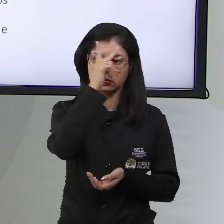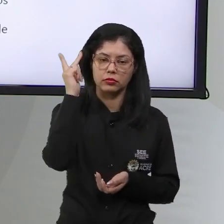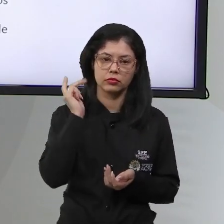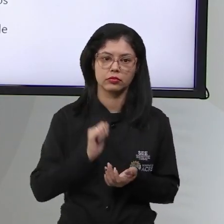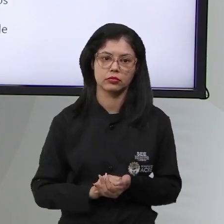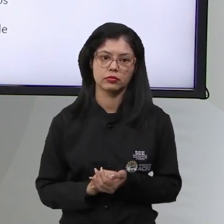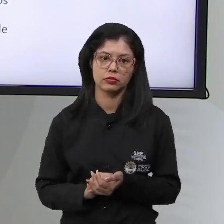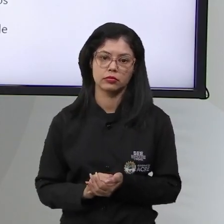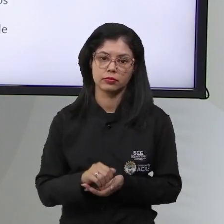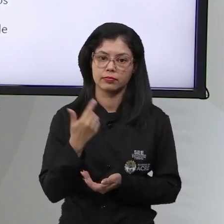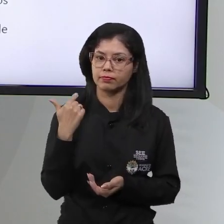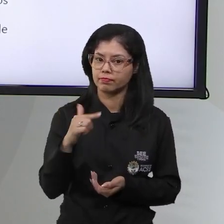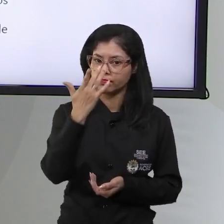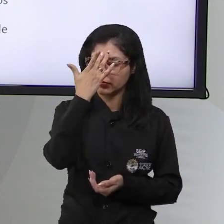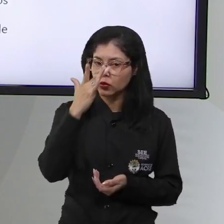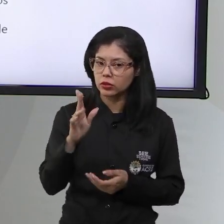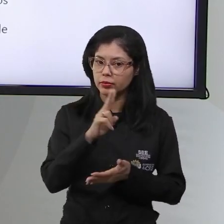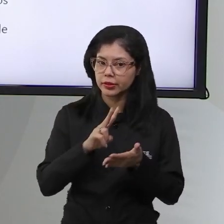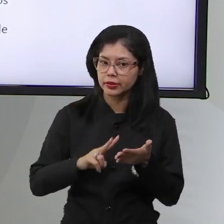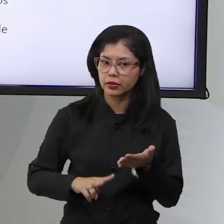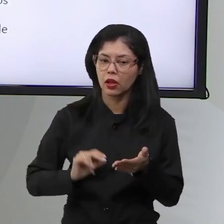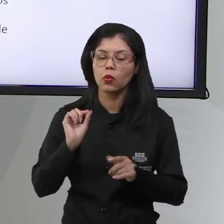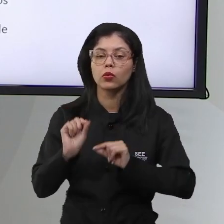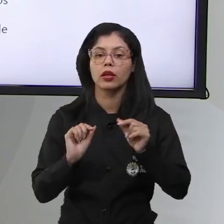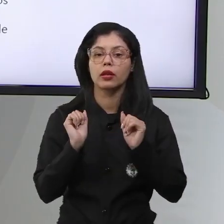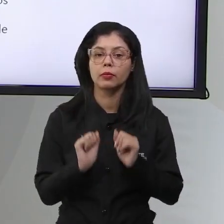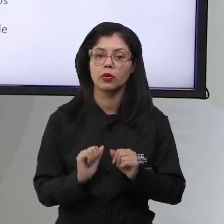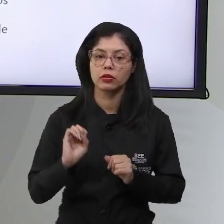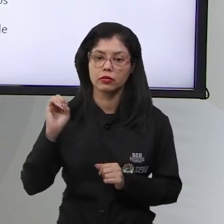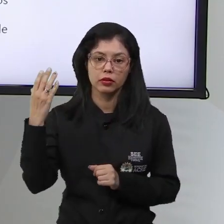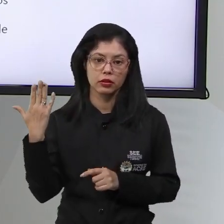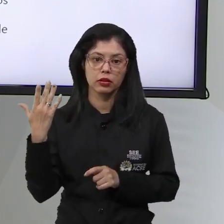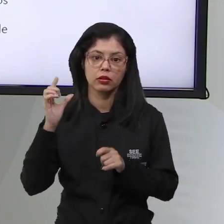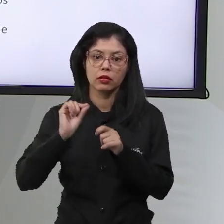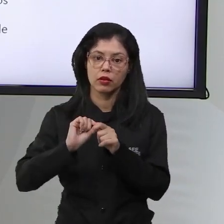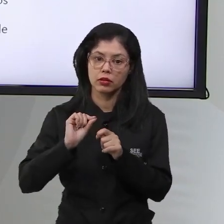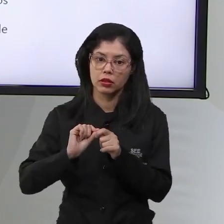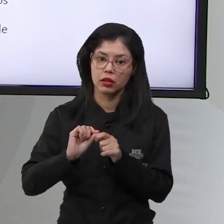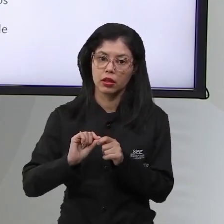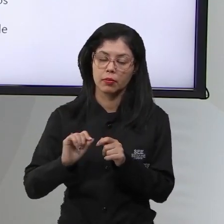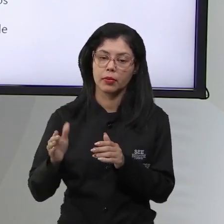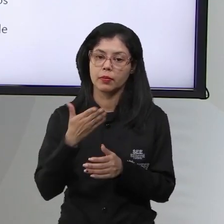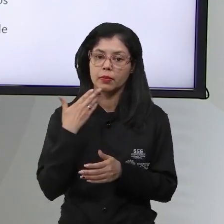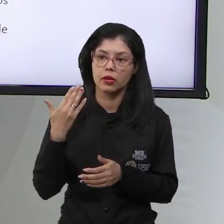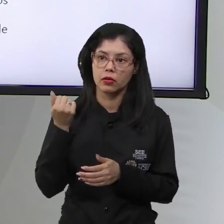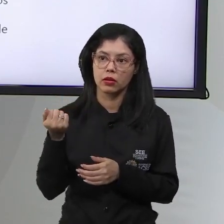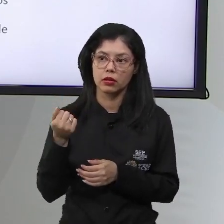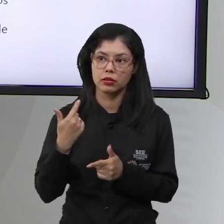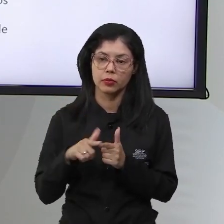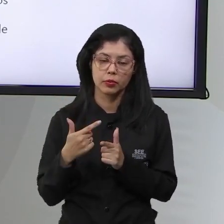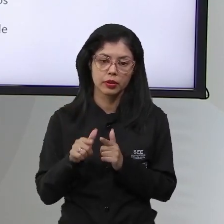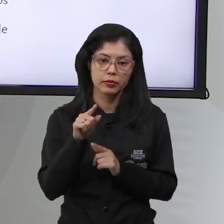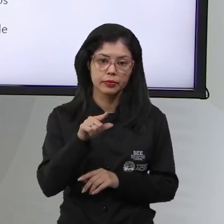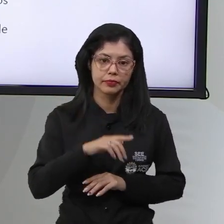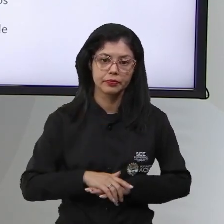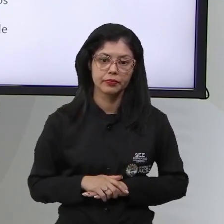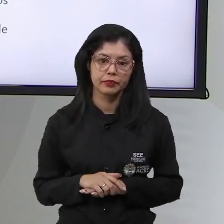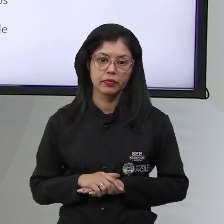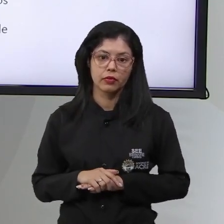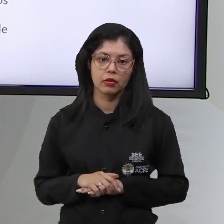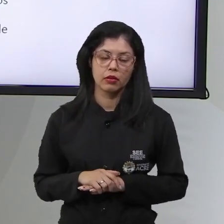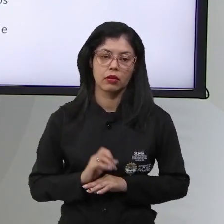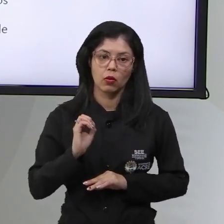pessoas analfabetas, o que é que pode ser feito para reverter essa situação, né?